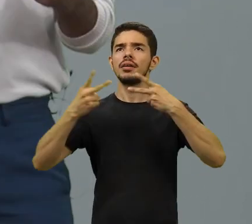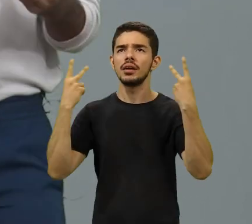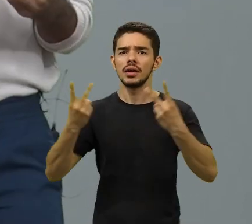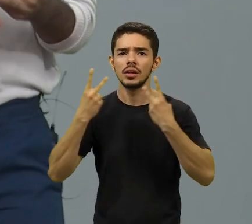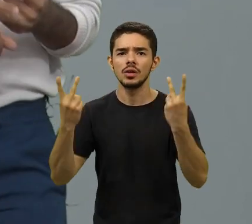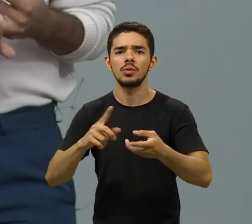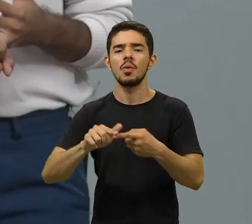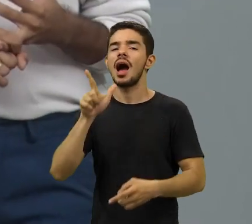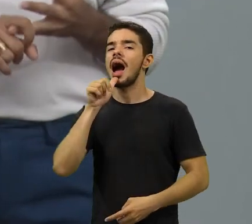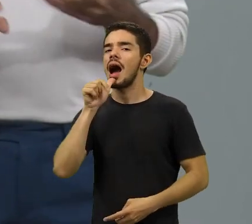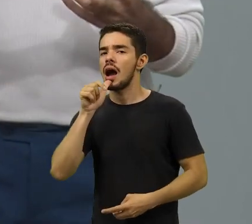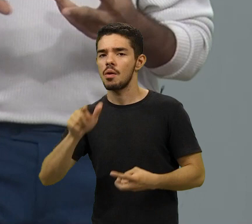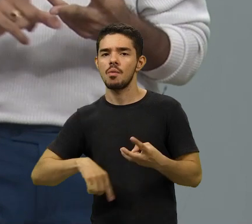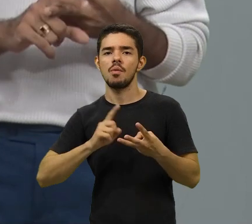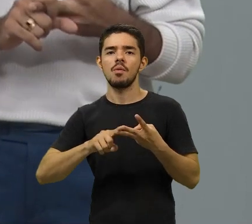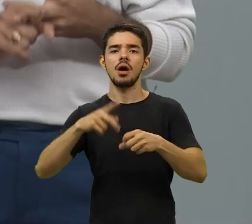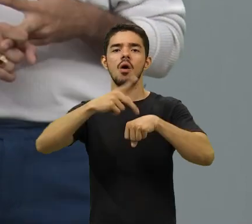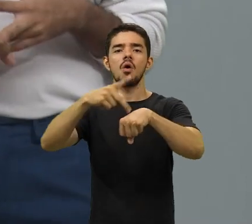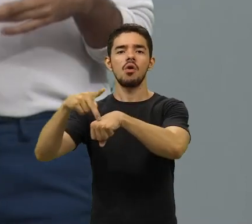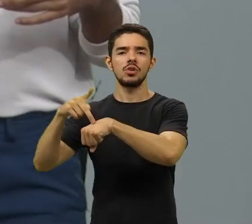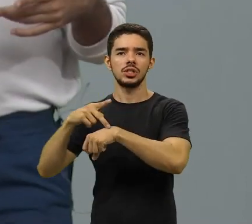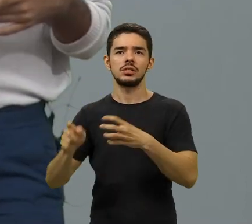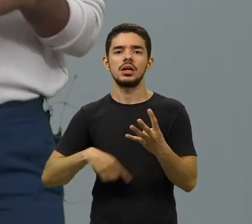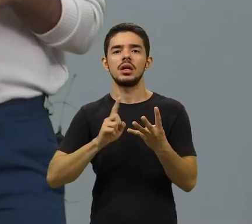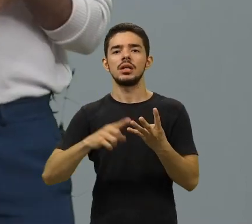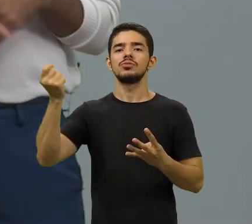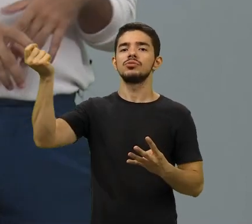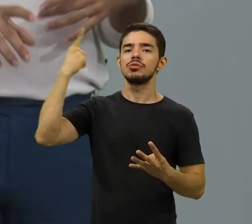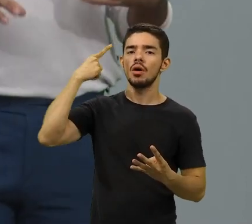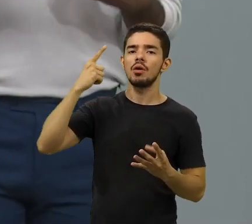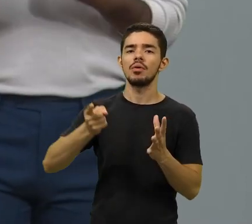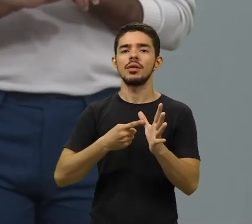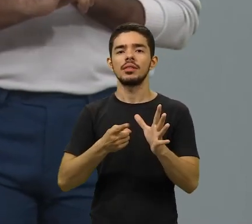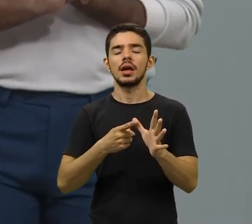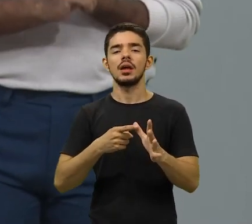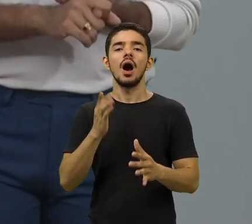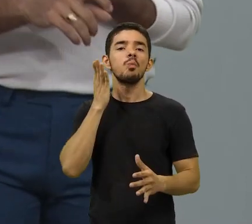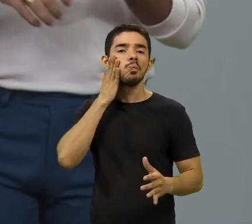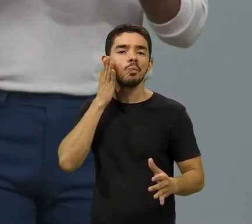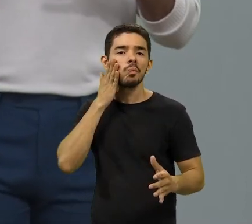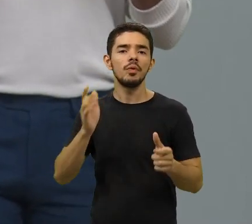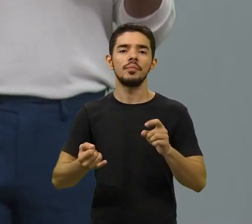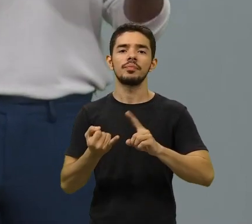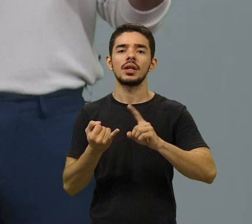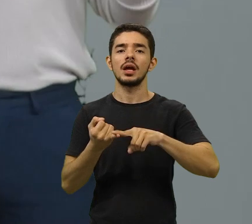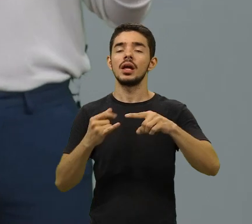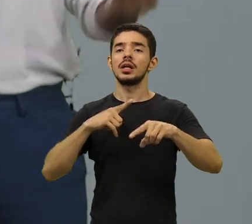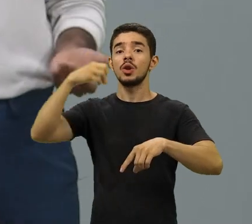vento, nós temos a água, nós temos as rochas, nós temos o sol, nós temos a umidade, nós temos